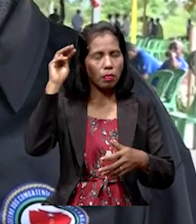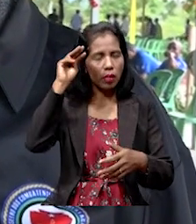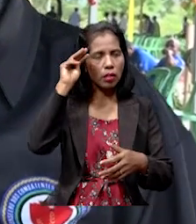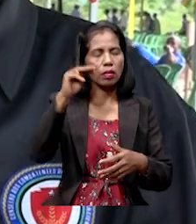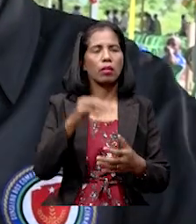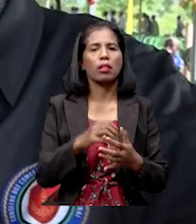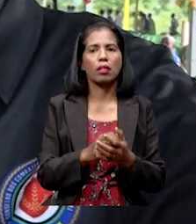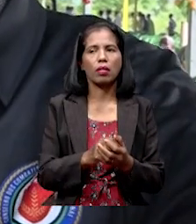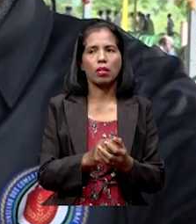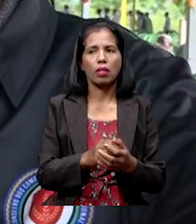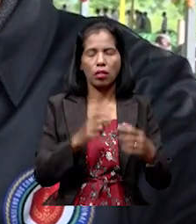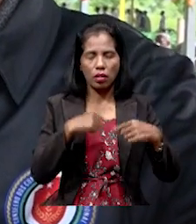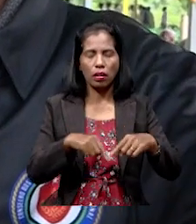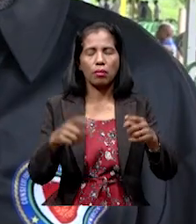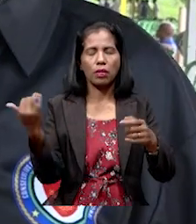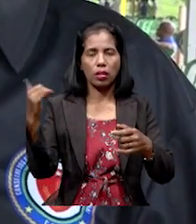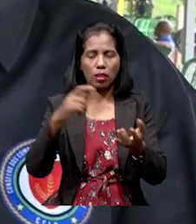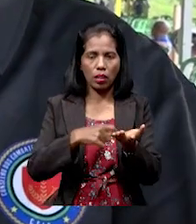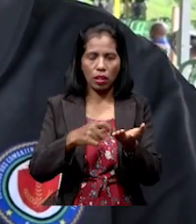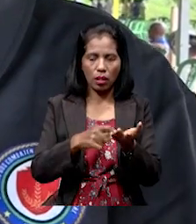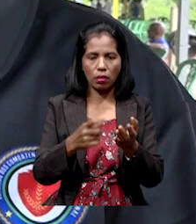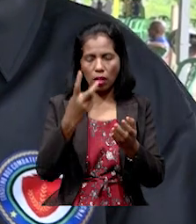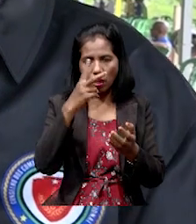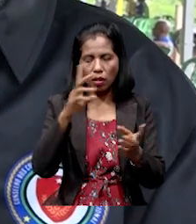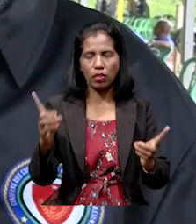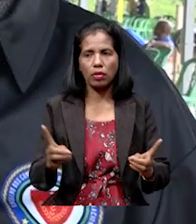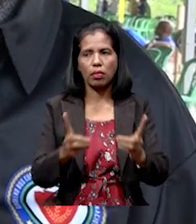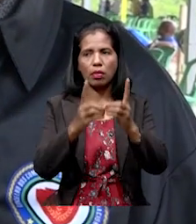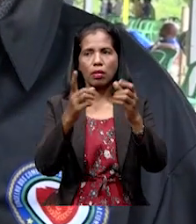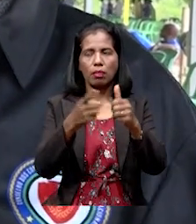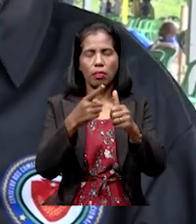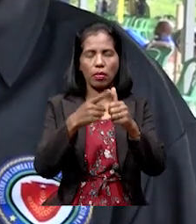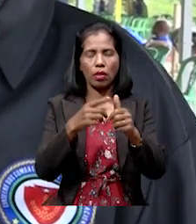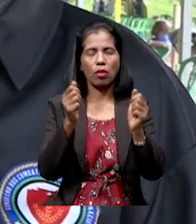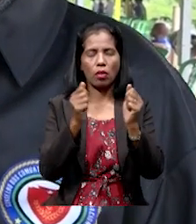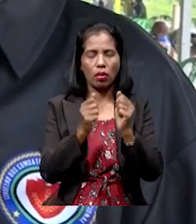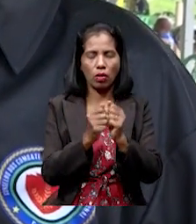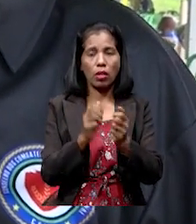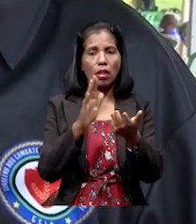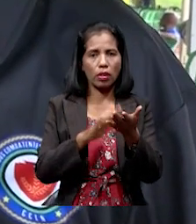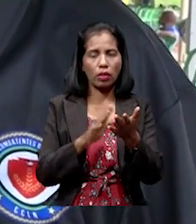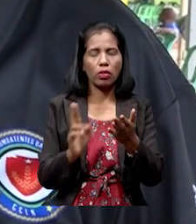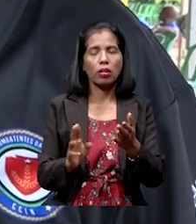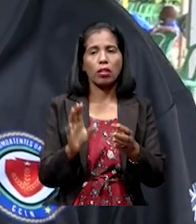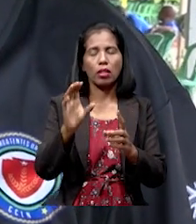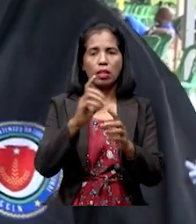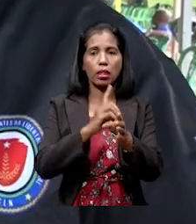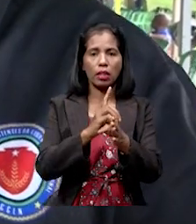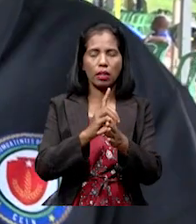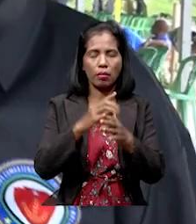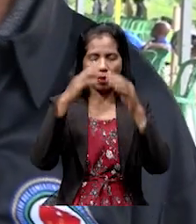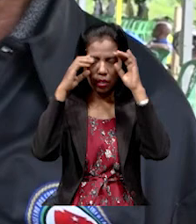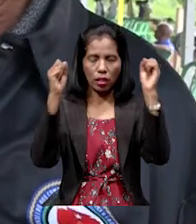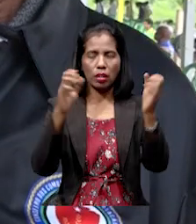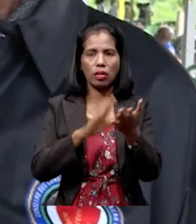Ensino Superior haru kasira na tekniku mai to hene. Hasoru malu primeiro ho fundasam, segundo ho estrutura reitoria nia, terceiro